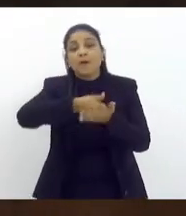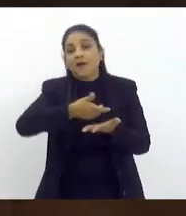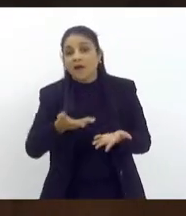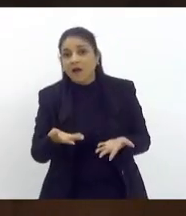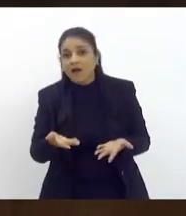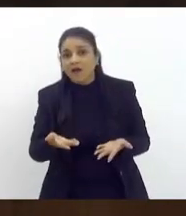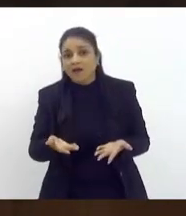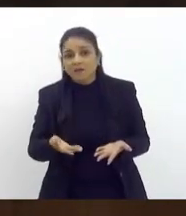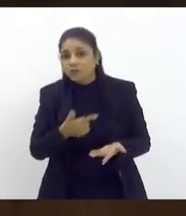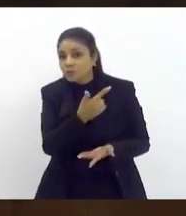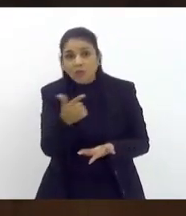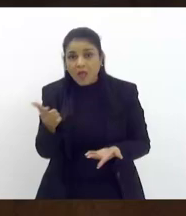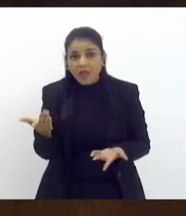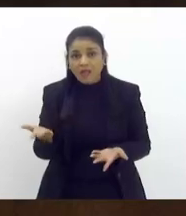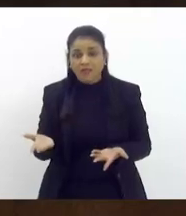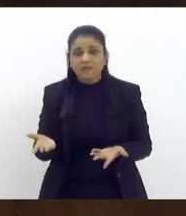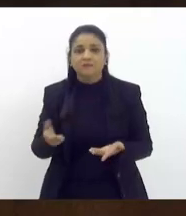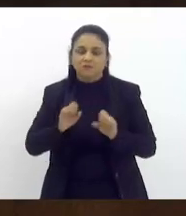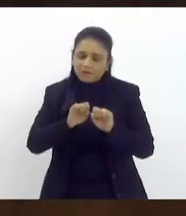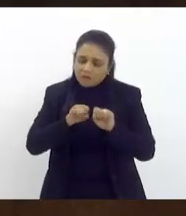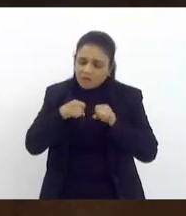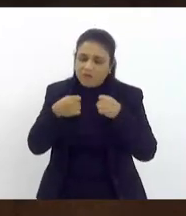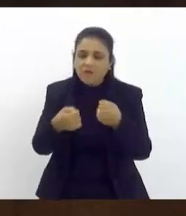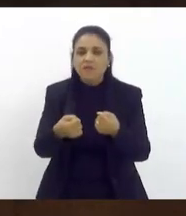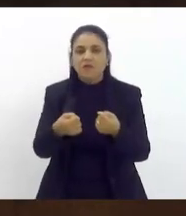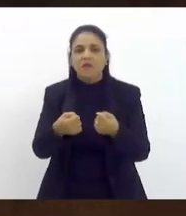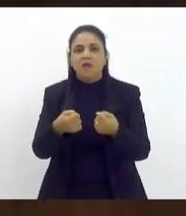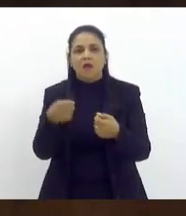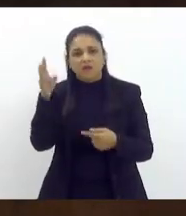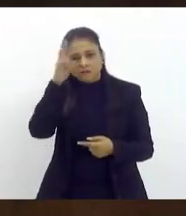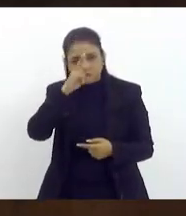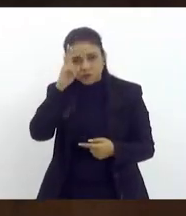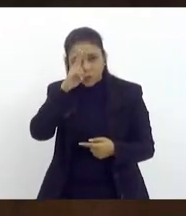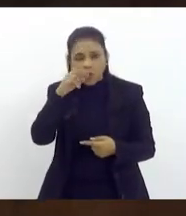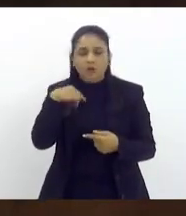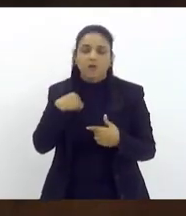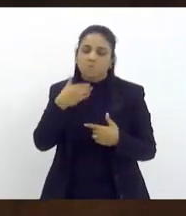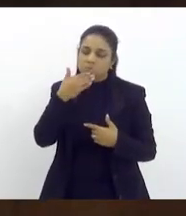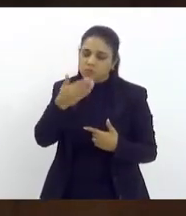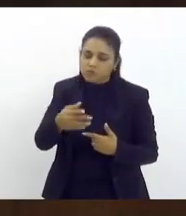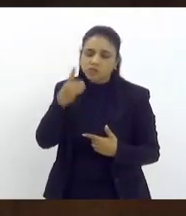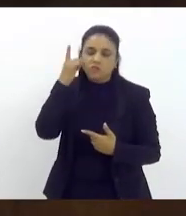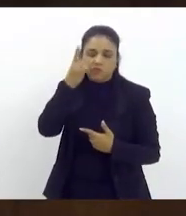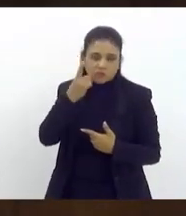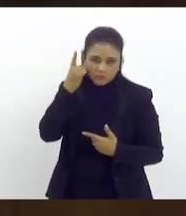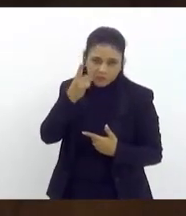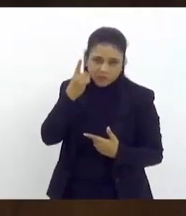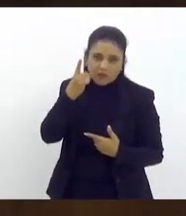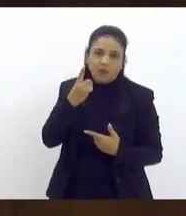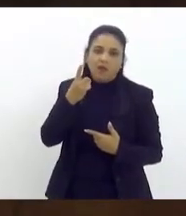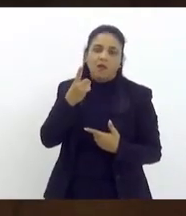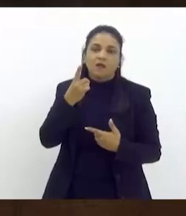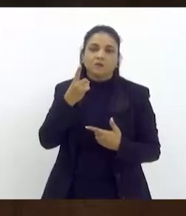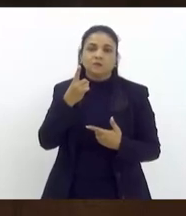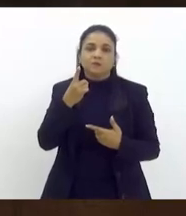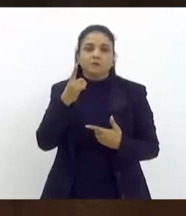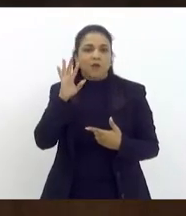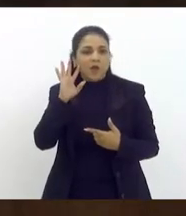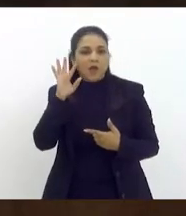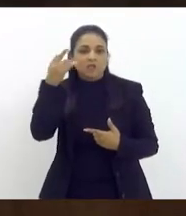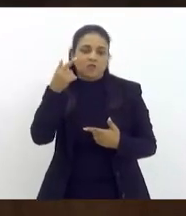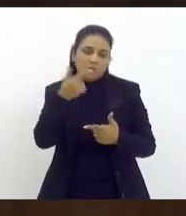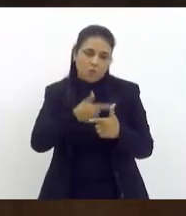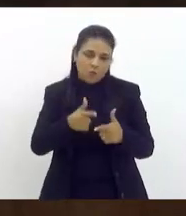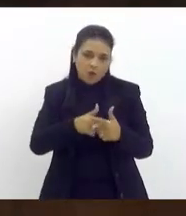acontecer dos mandatos defendendo a nossa história mas conclamando os deputados a um esforço solucionador e não colocar